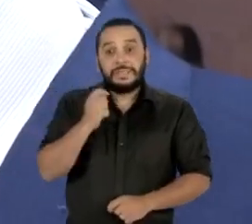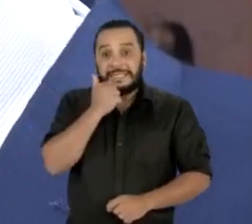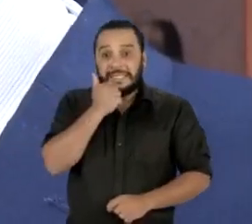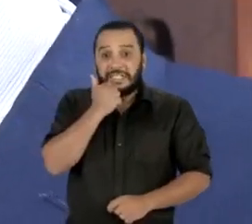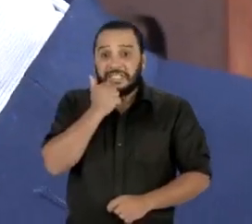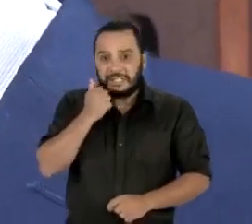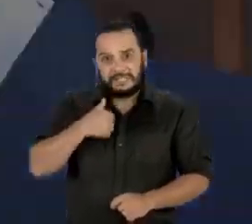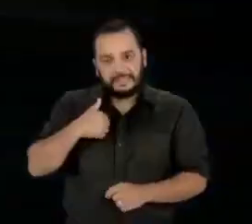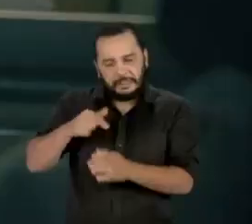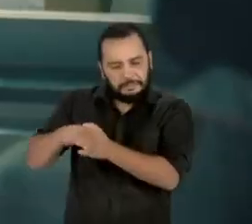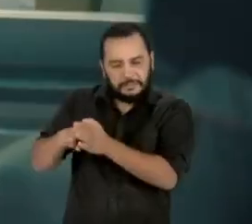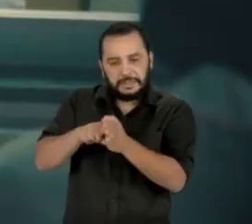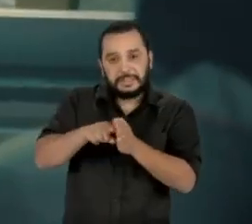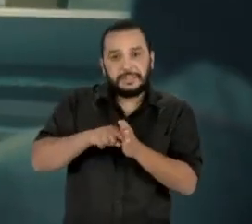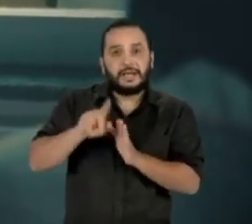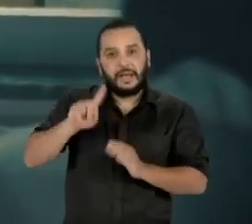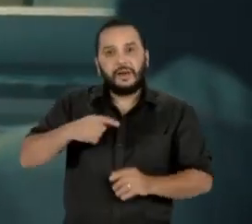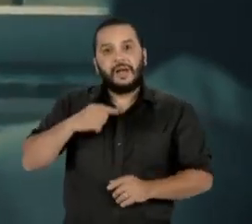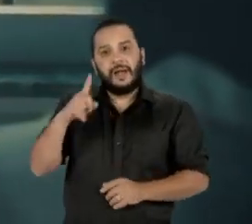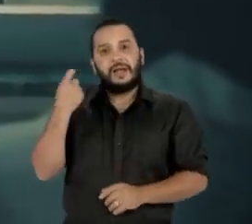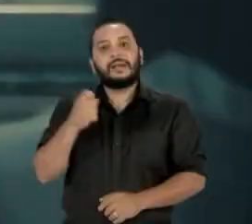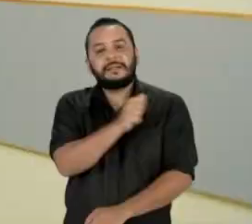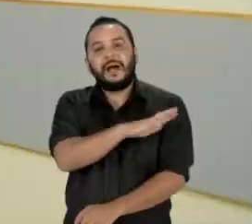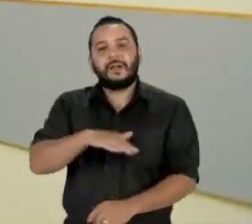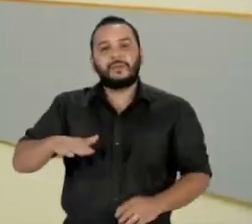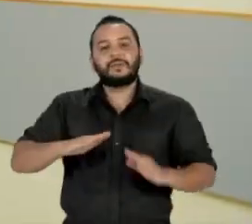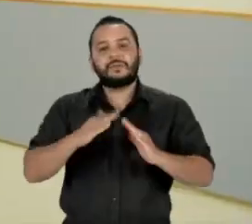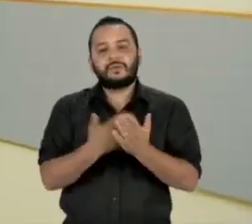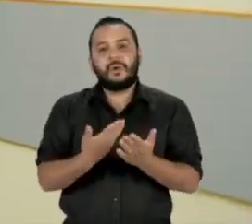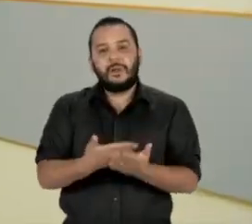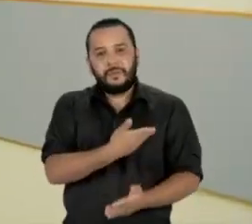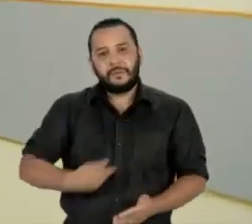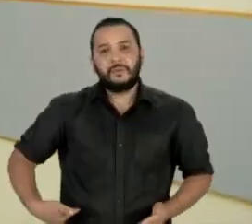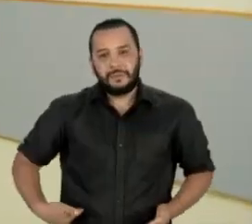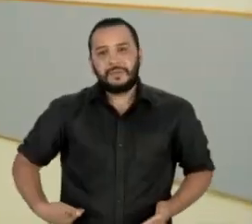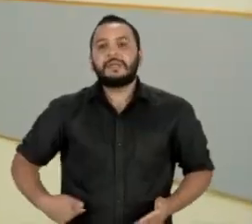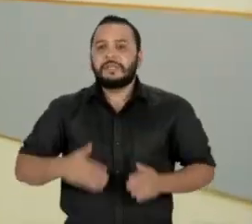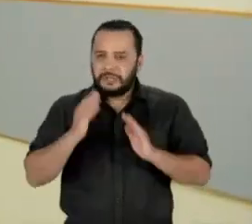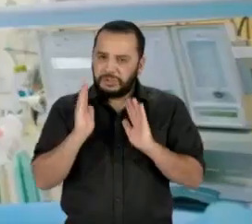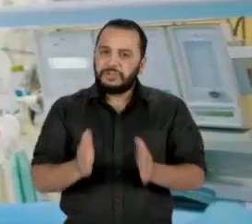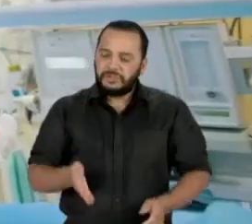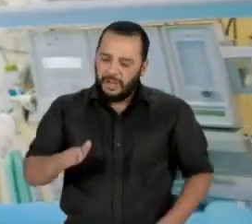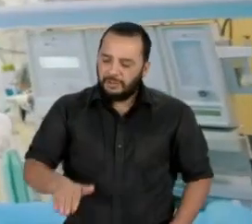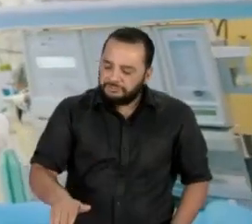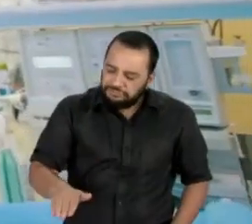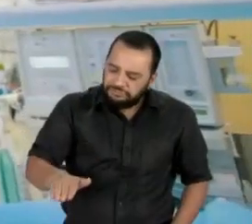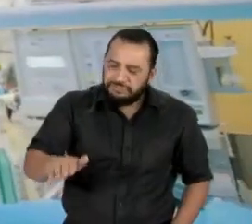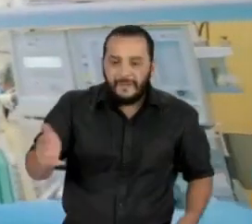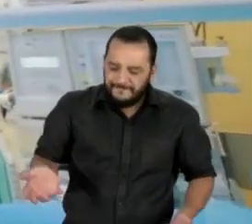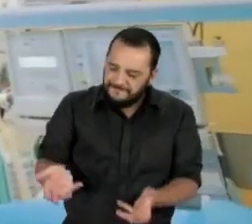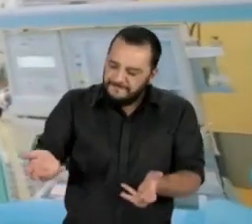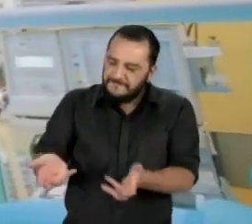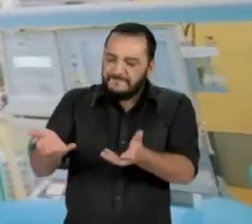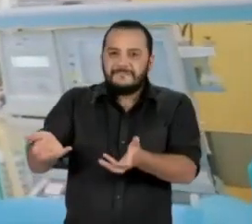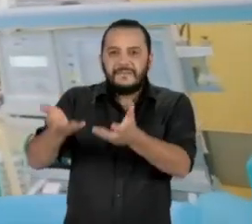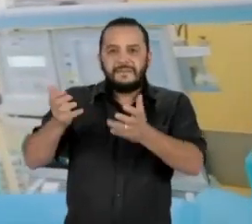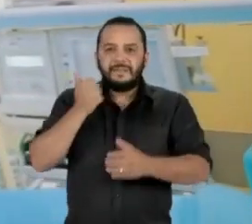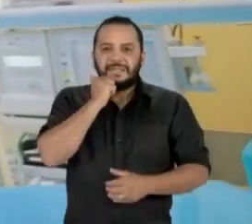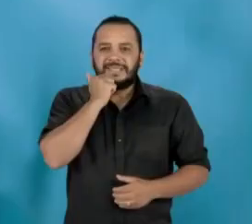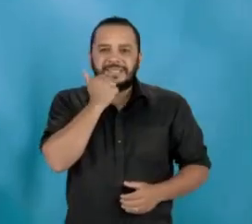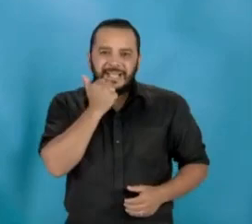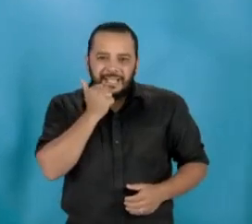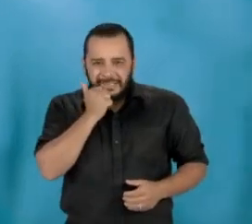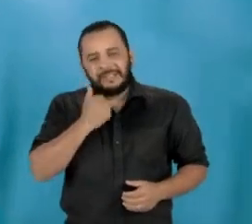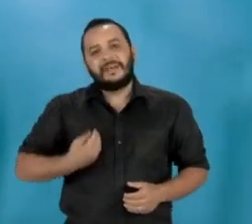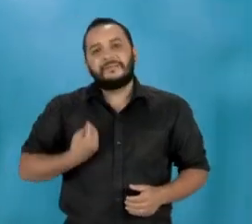da pesquisa é um ex-estudante de escola pública que desde cedo foi estimulado a ver a importância da ciência